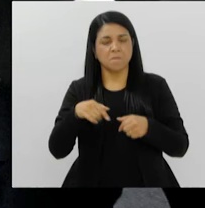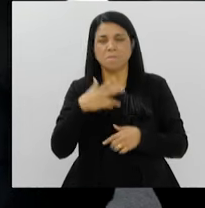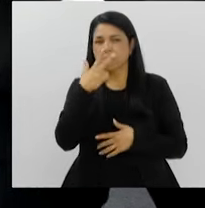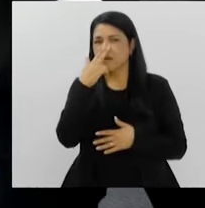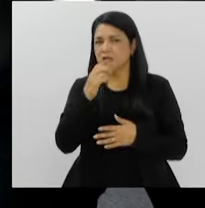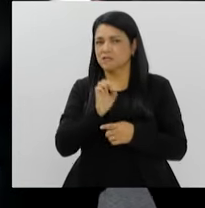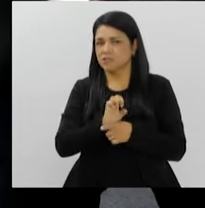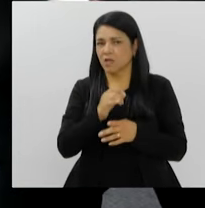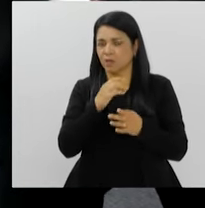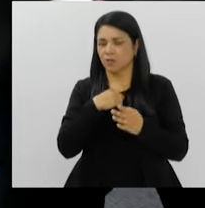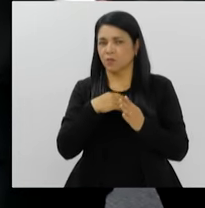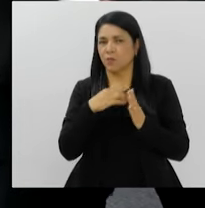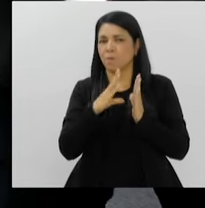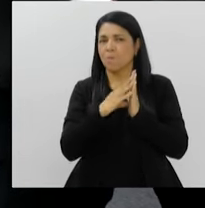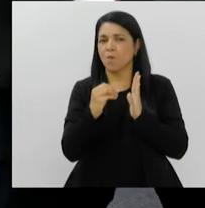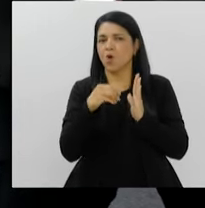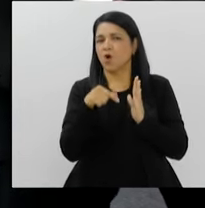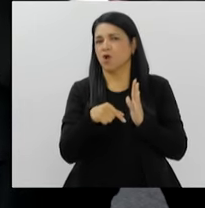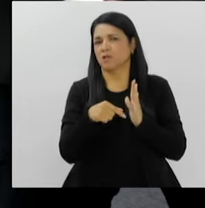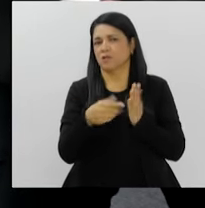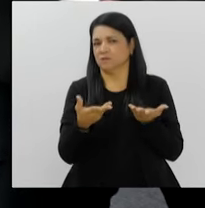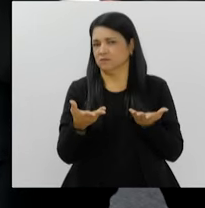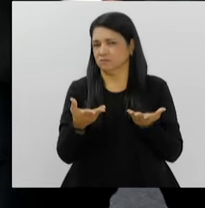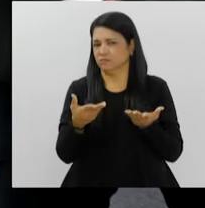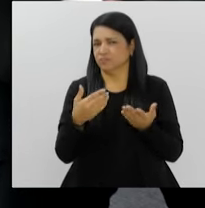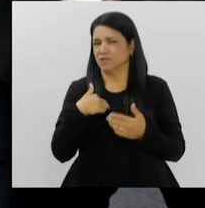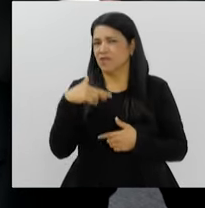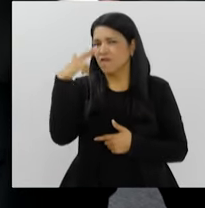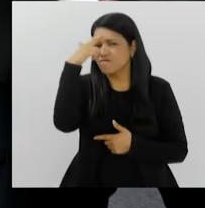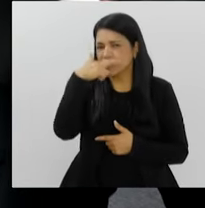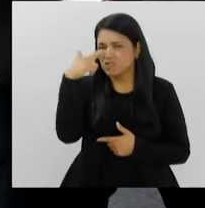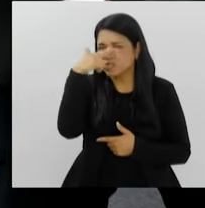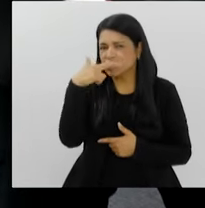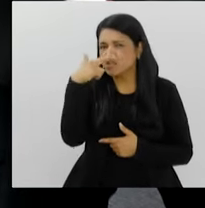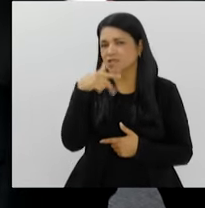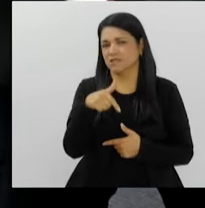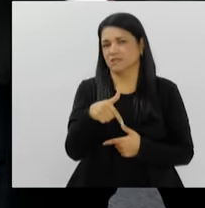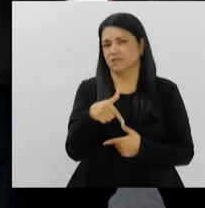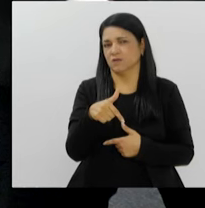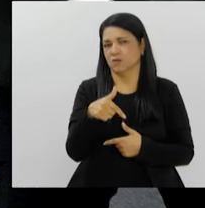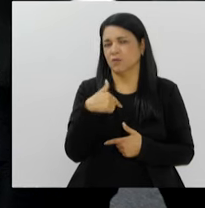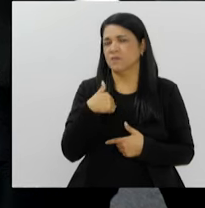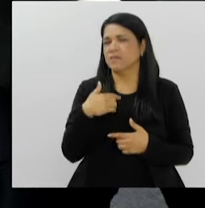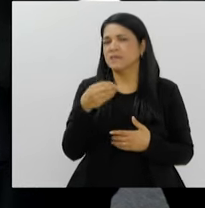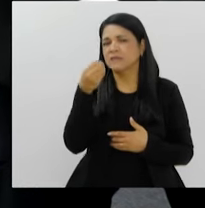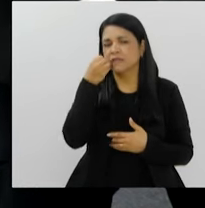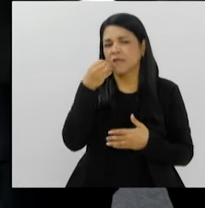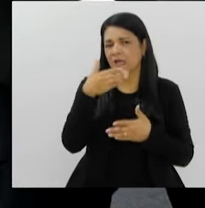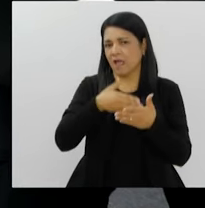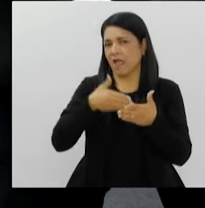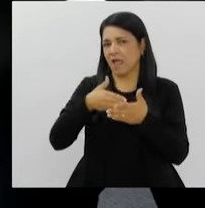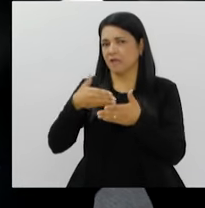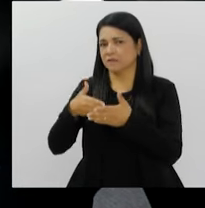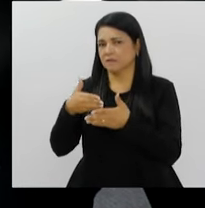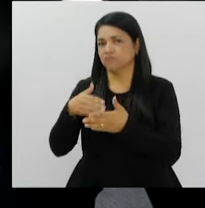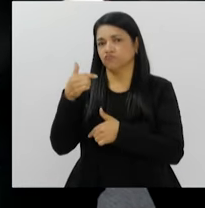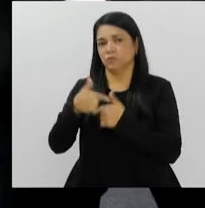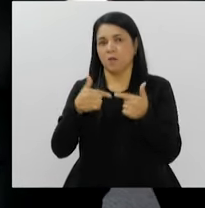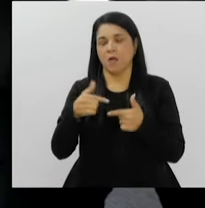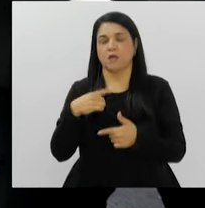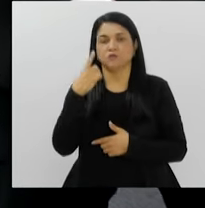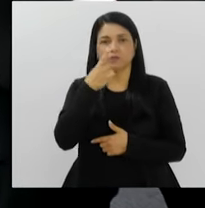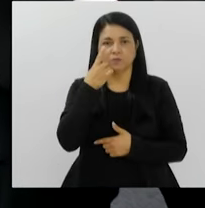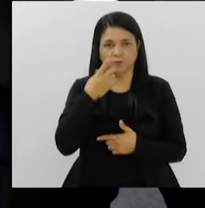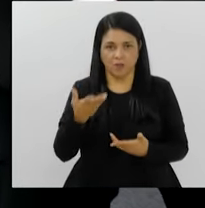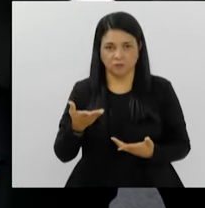tentativa daqueles que são objeto de investigação na CPI tentar criar obstáculos para o nosso trabalho. Foi assim na CPI